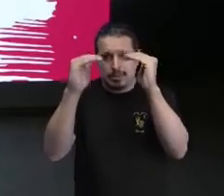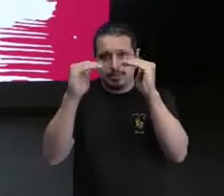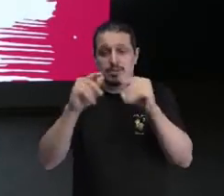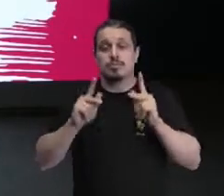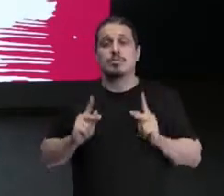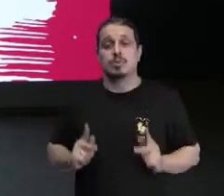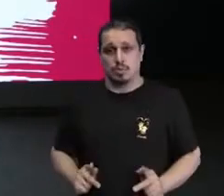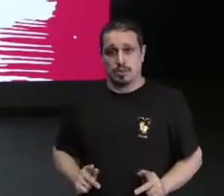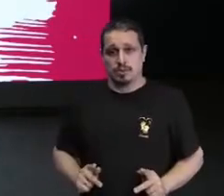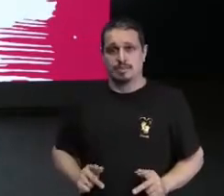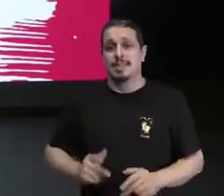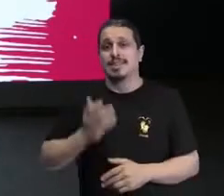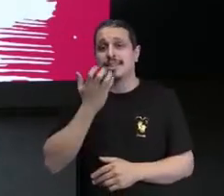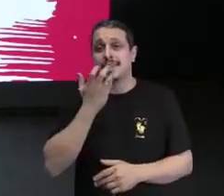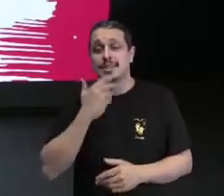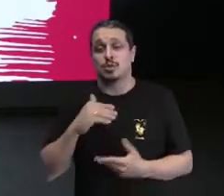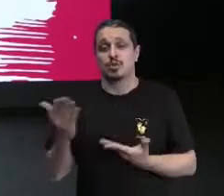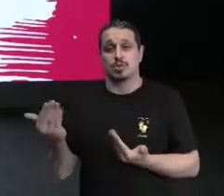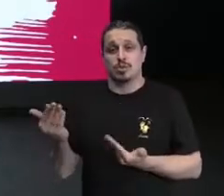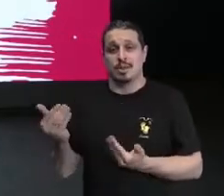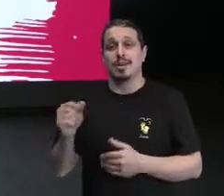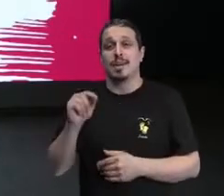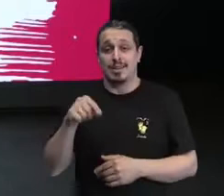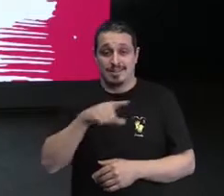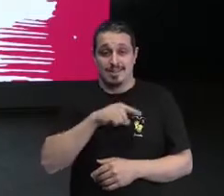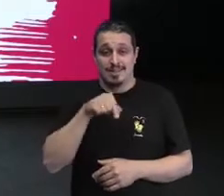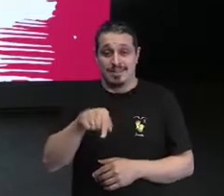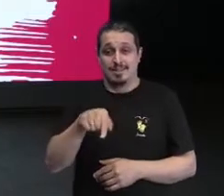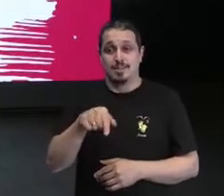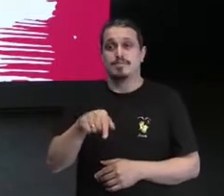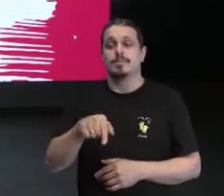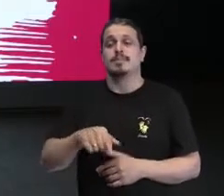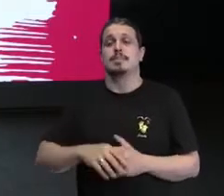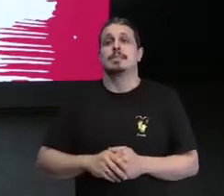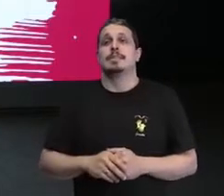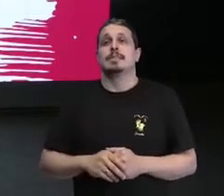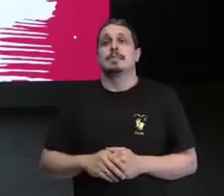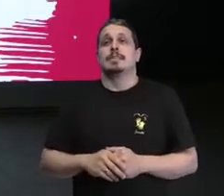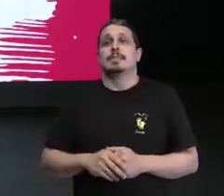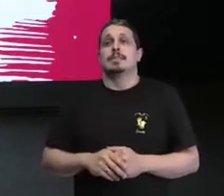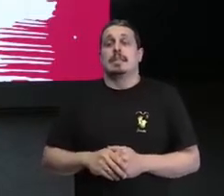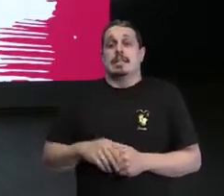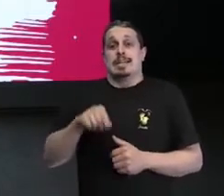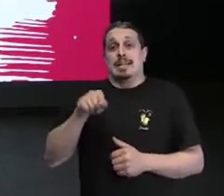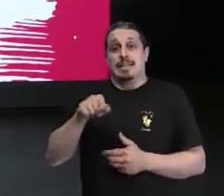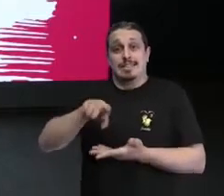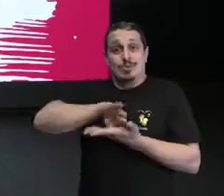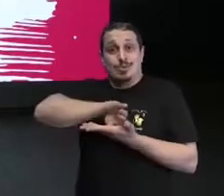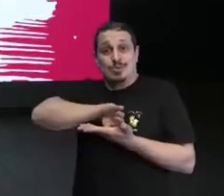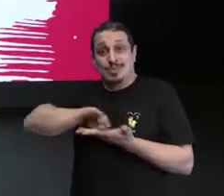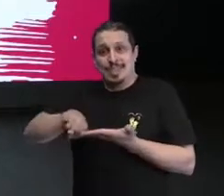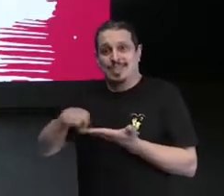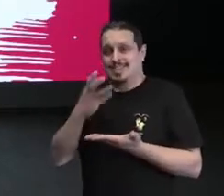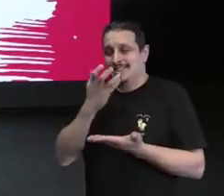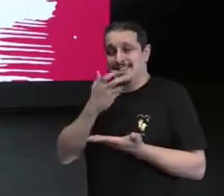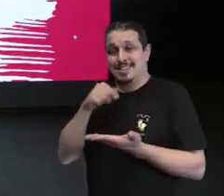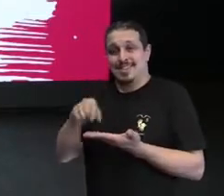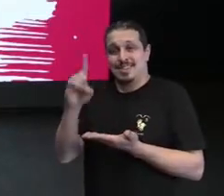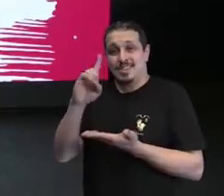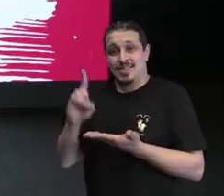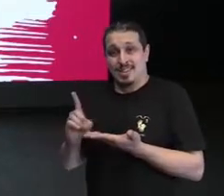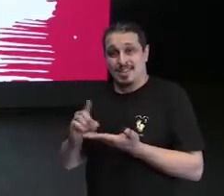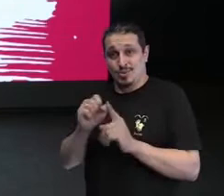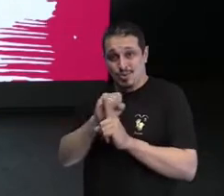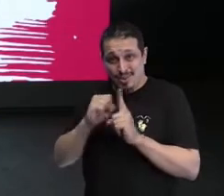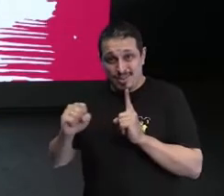ato da gente tirar os nossos filhos com deficiência de casa e expor eles à sociedade num espaço